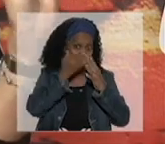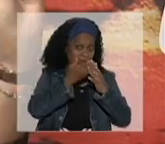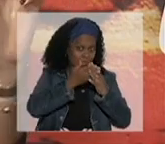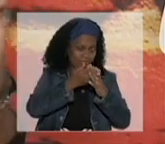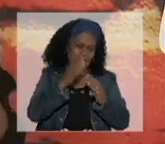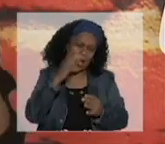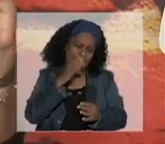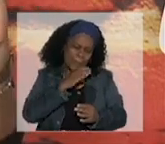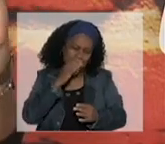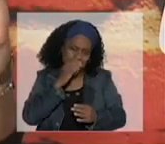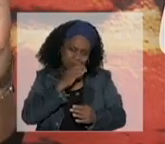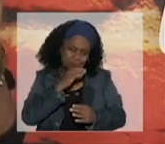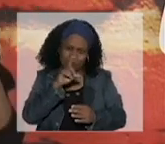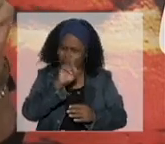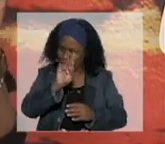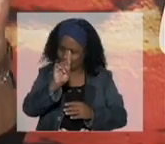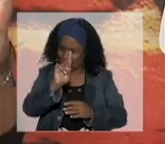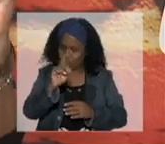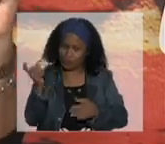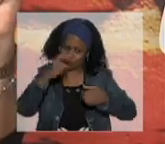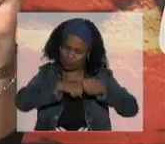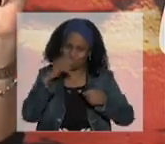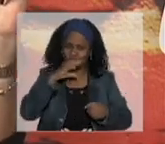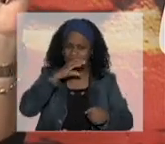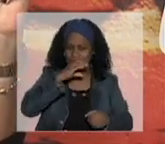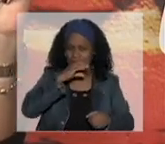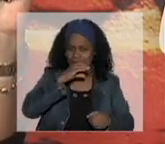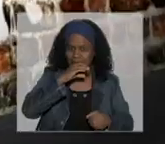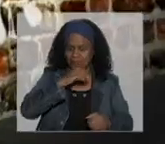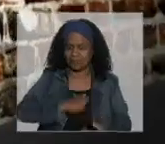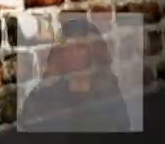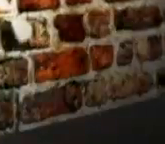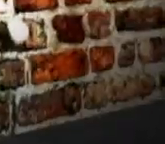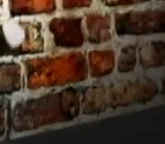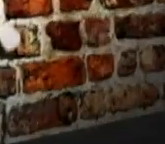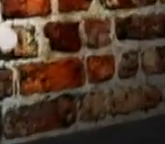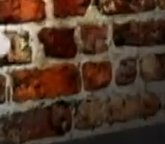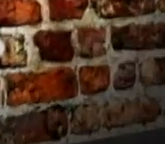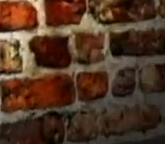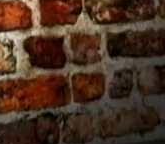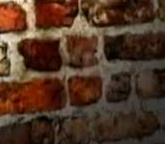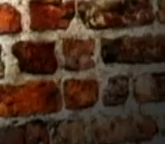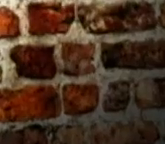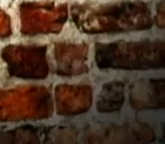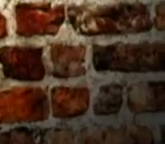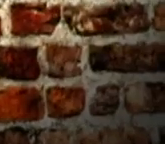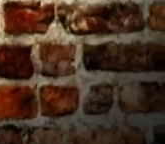bloco, e a gente vai ter que fazer uma pausa bem rapidinho. Não sai daí não, a gente volta já já.